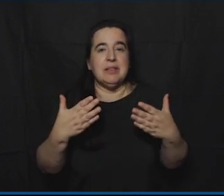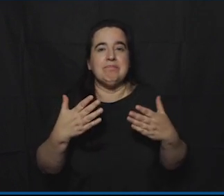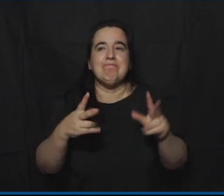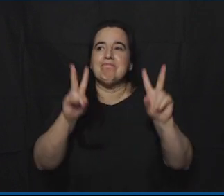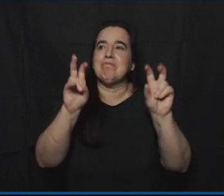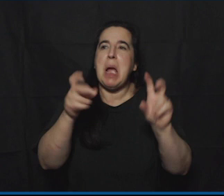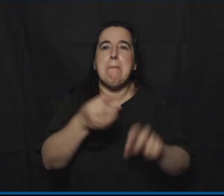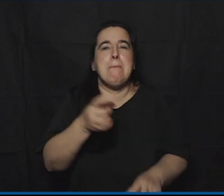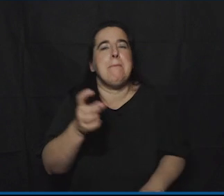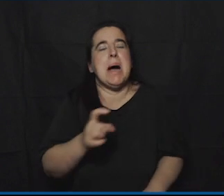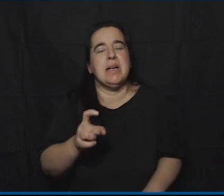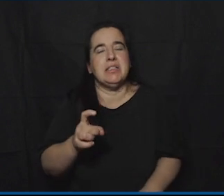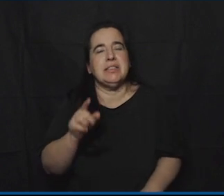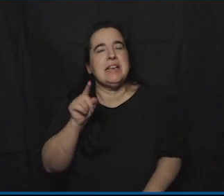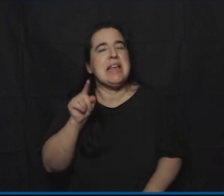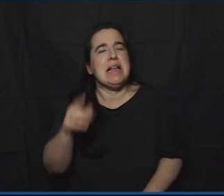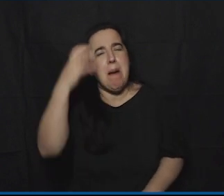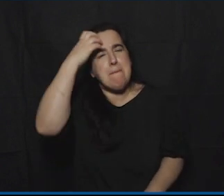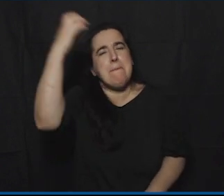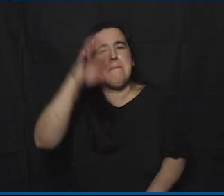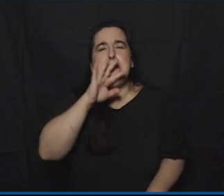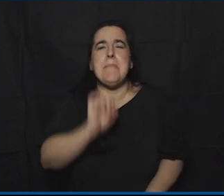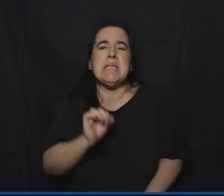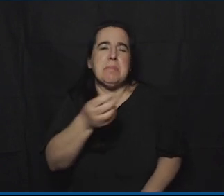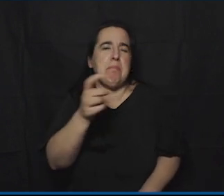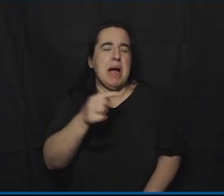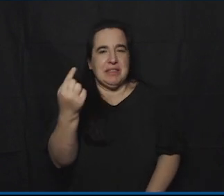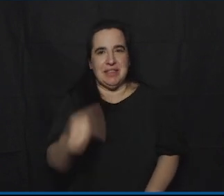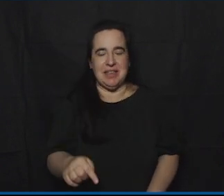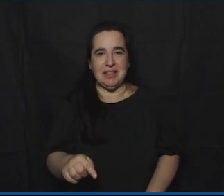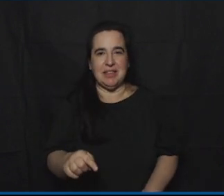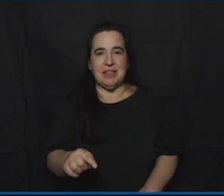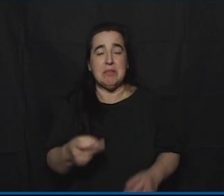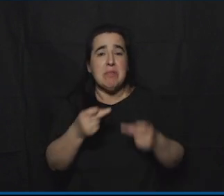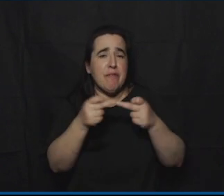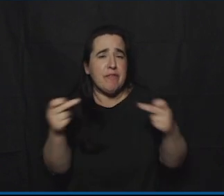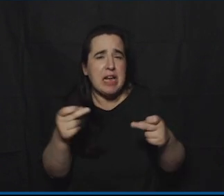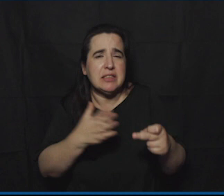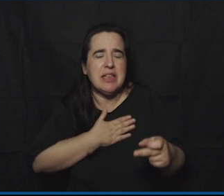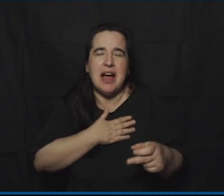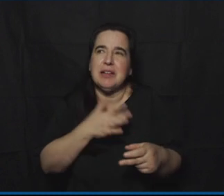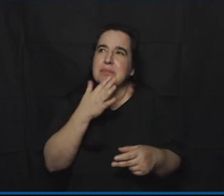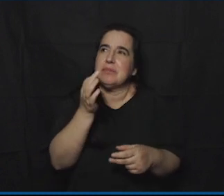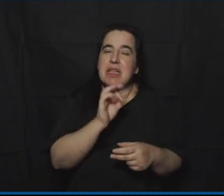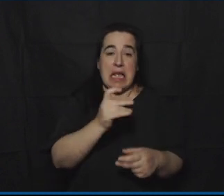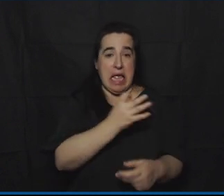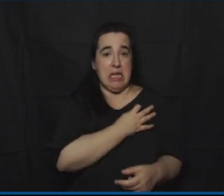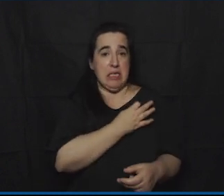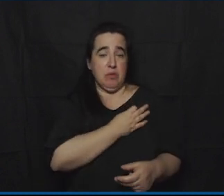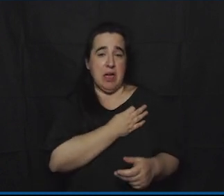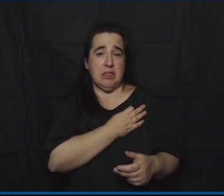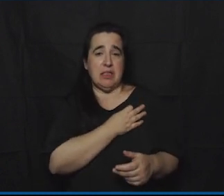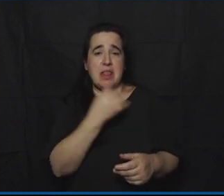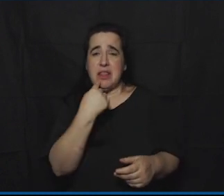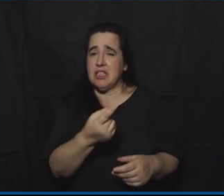questão da paz. Ele é príncipe da paz. E há uma expressão que eu acho deliciosa da escritora Ellen White que